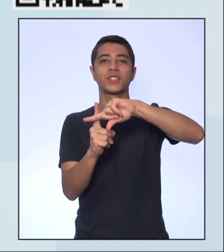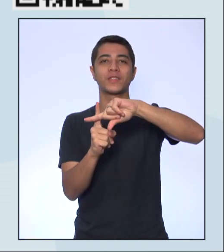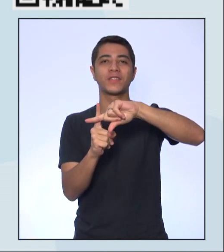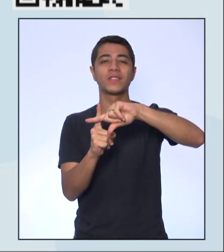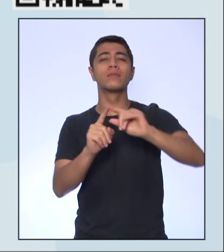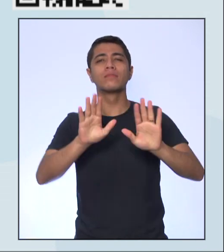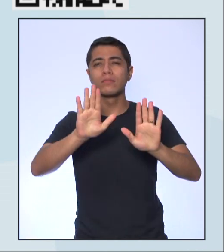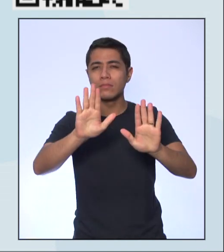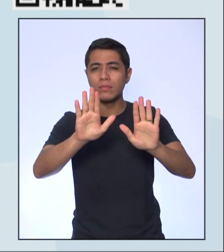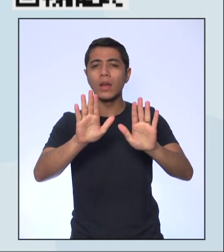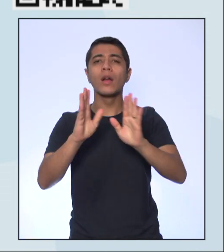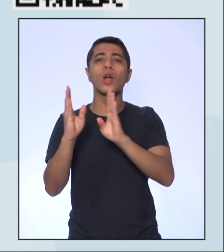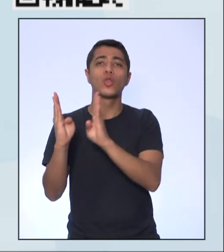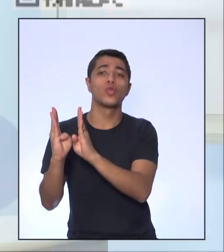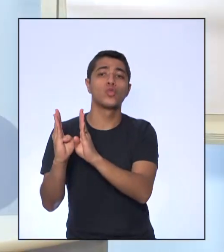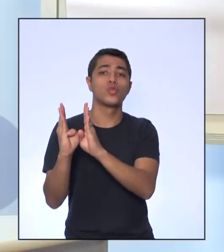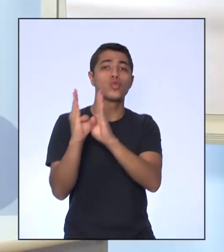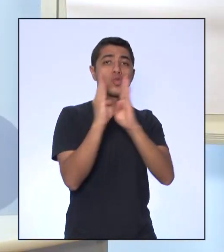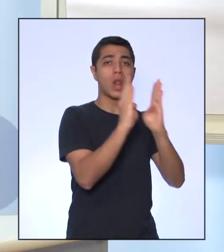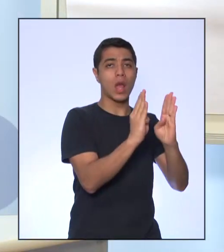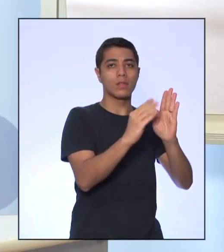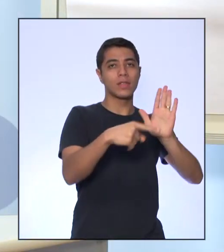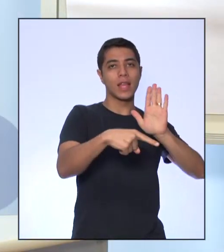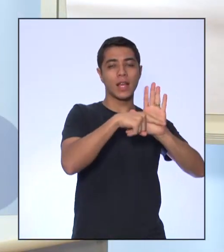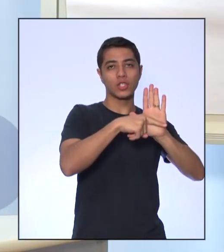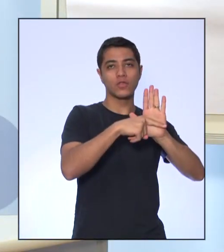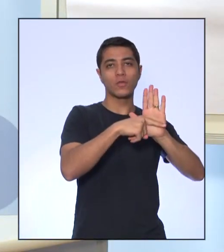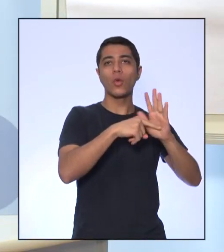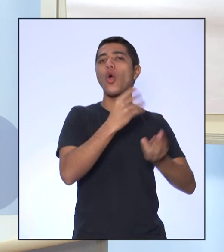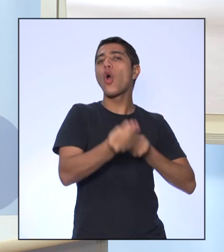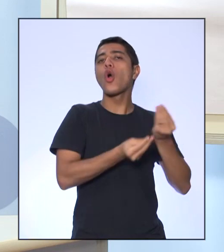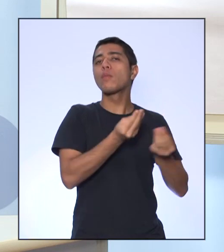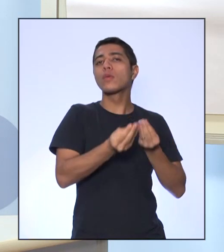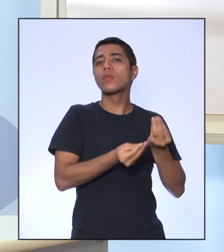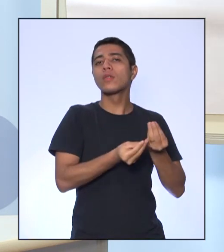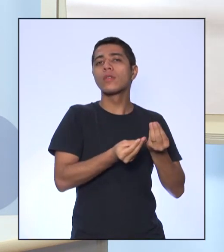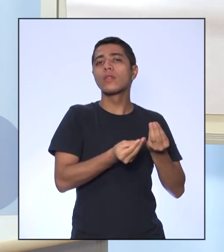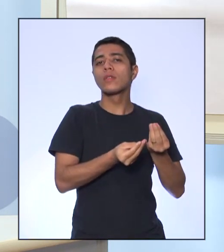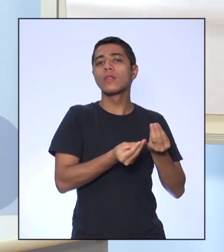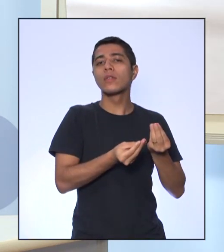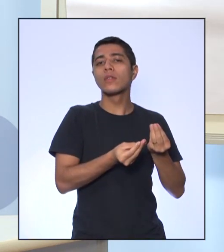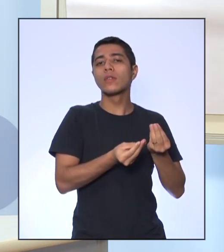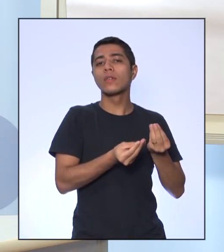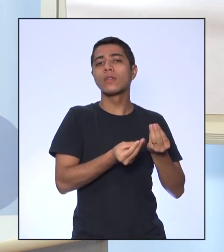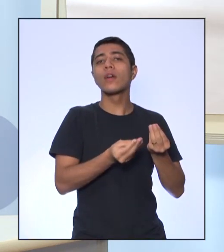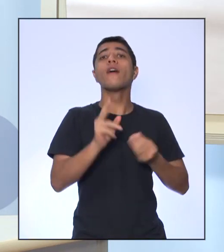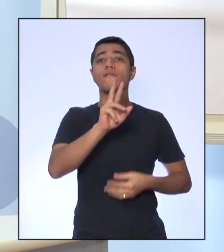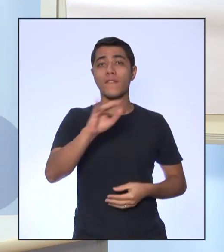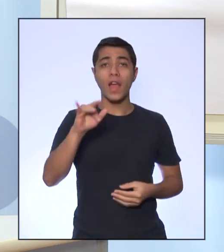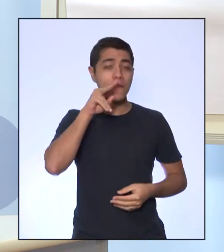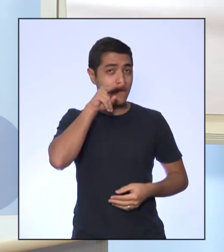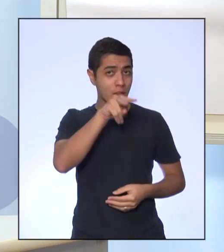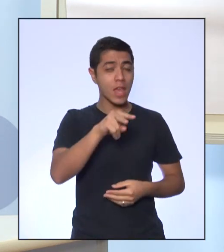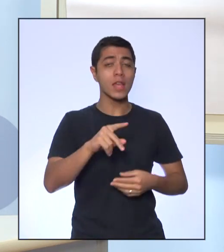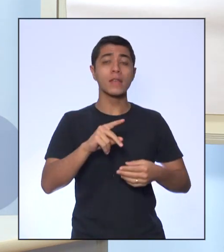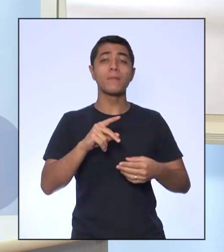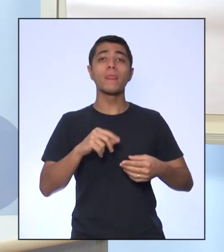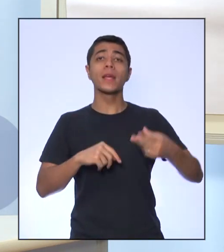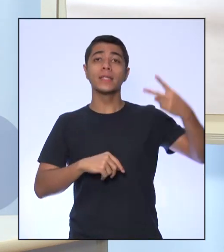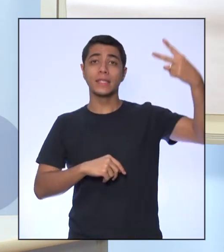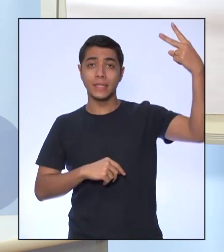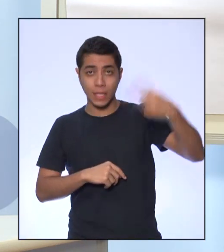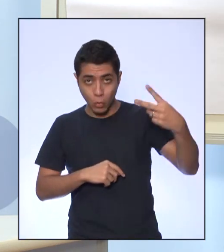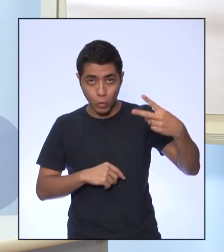no lado negativo né então já simbolizando nós vamos olhar ele no segundo e no terceiro